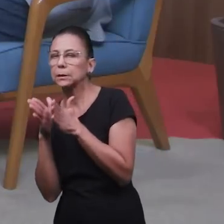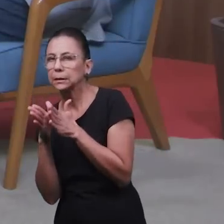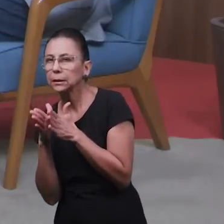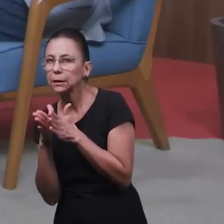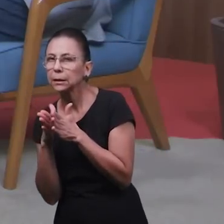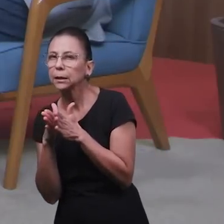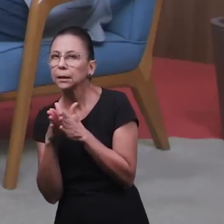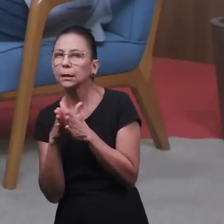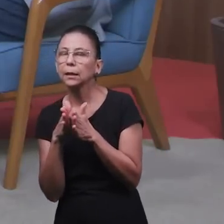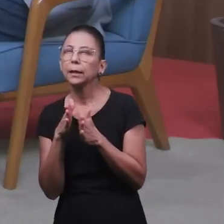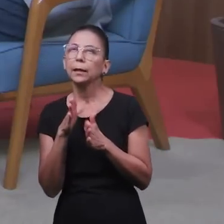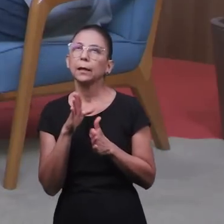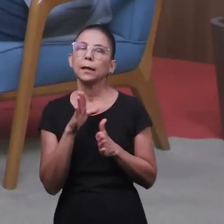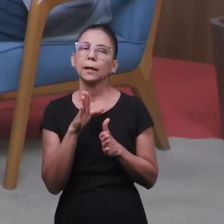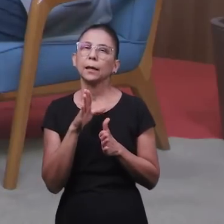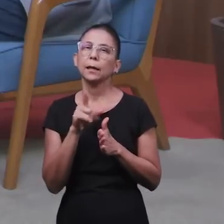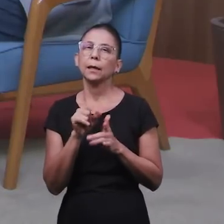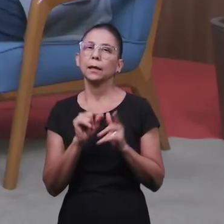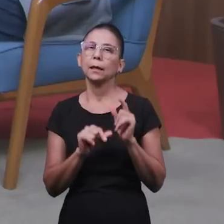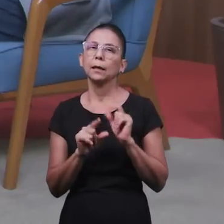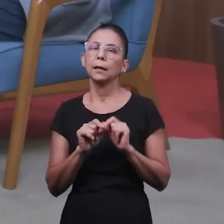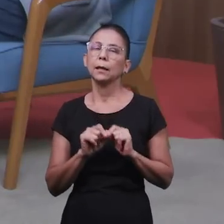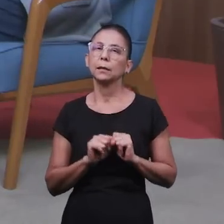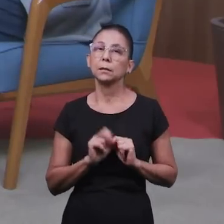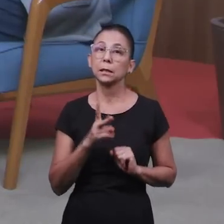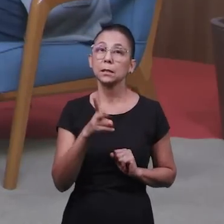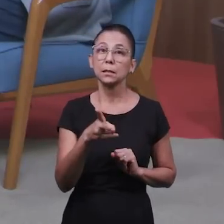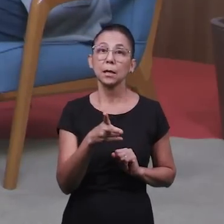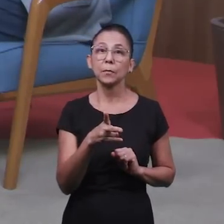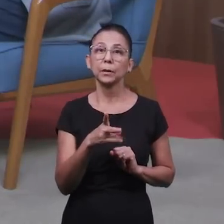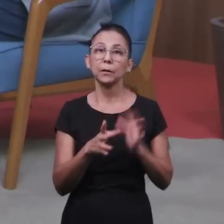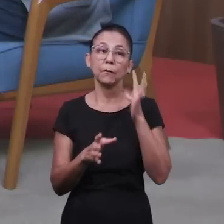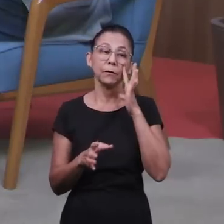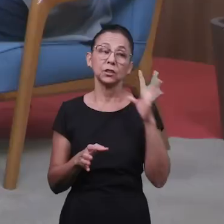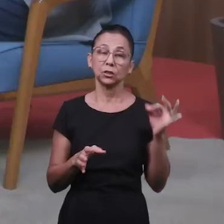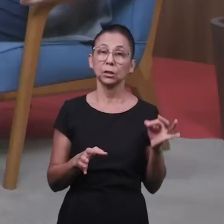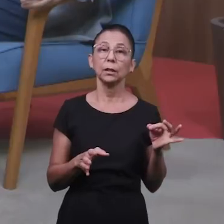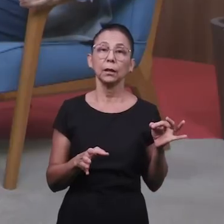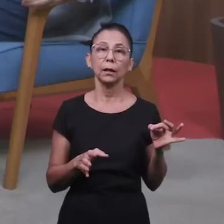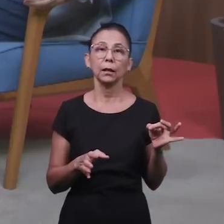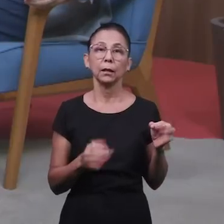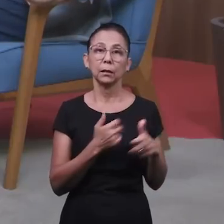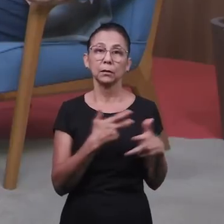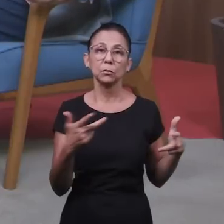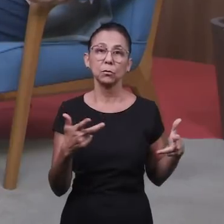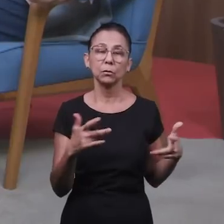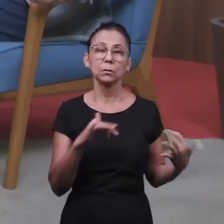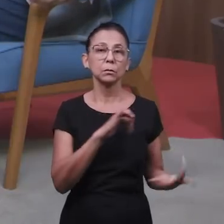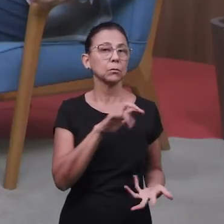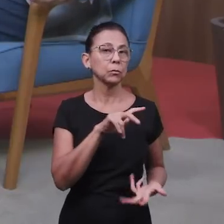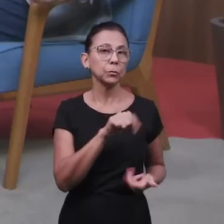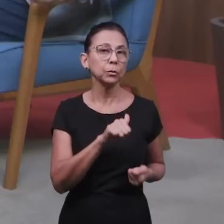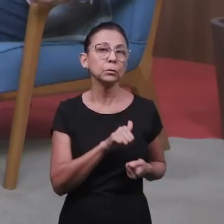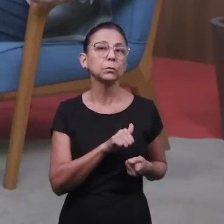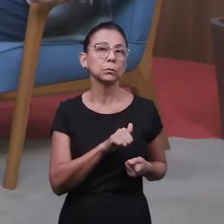esporádica que pode eventualmente, mas é um risco sempre, contínuo, né, de uma ação